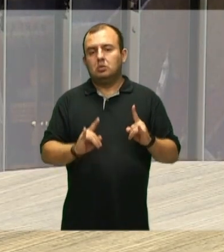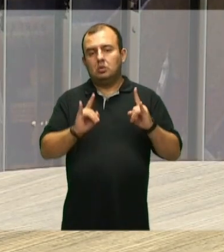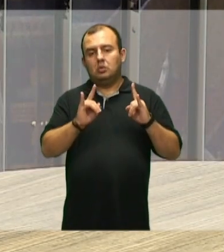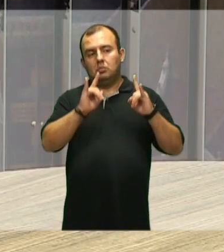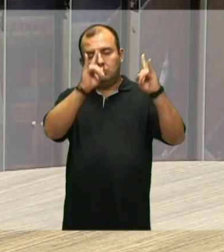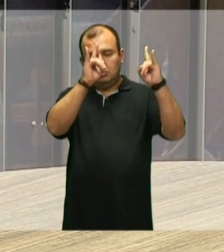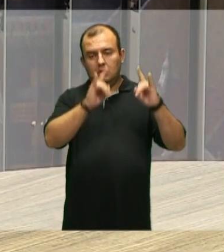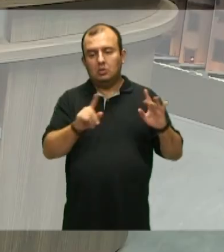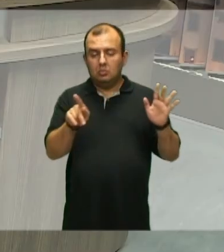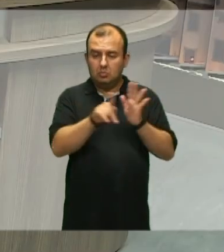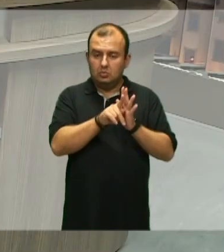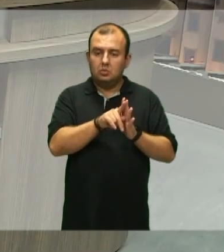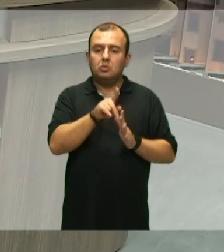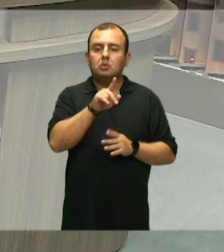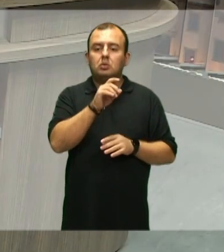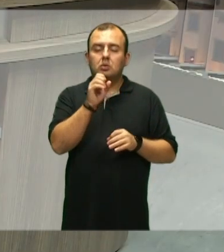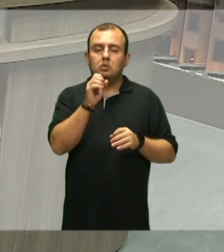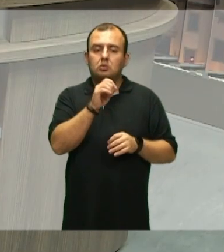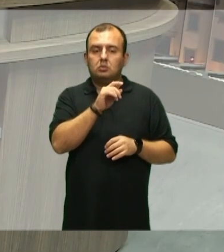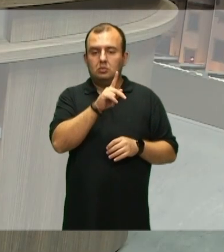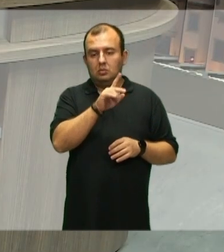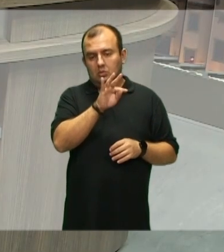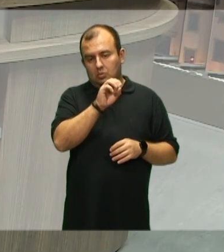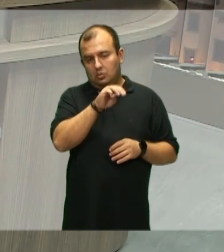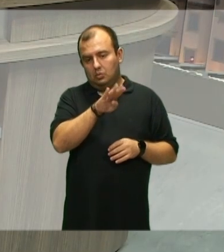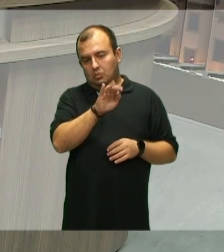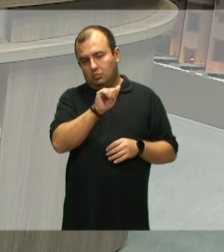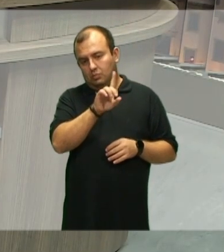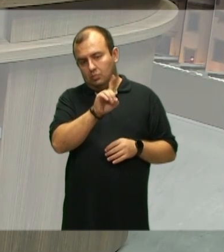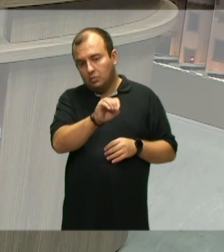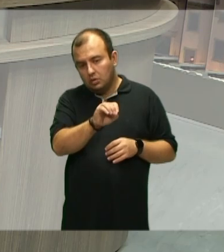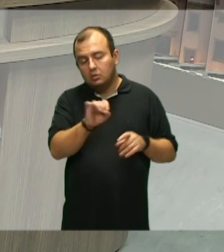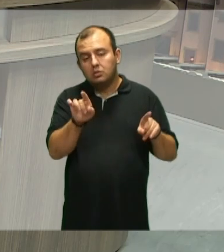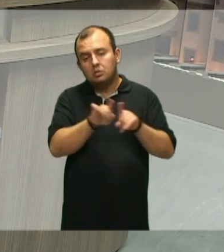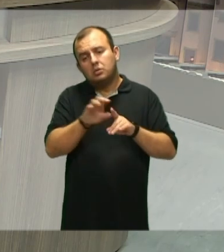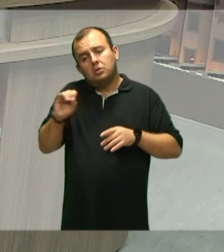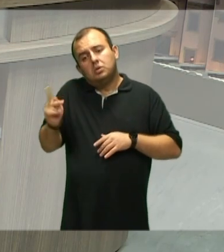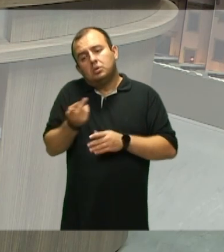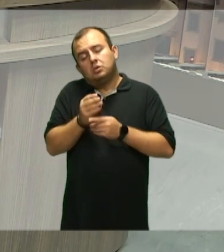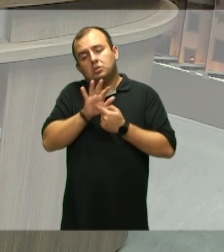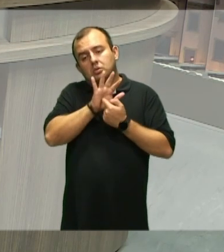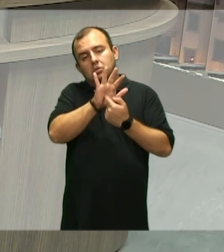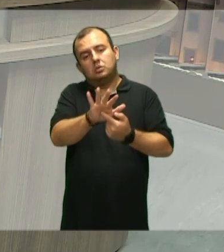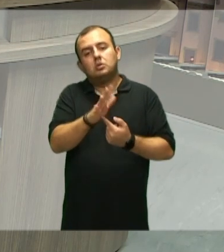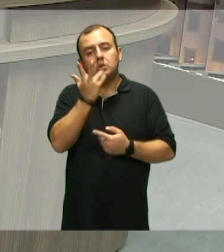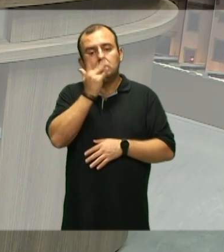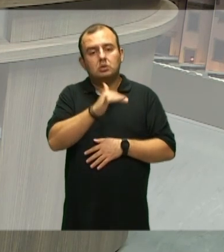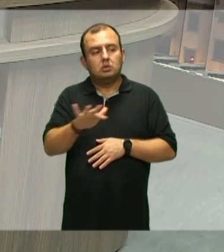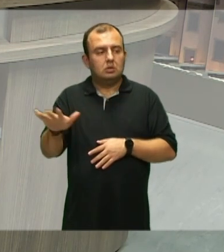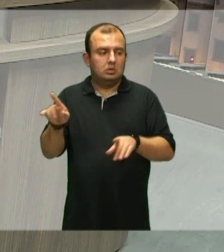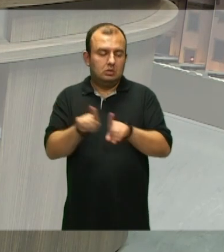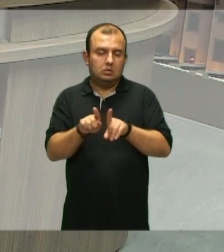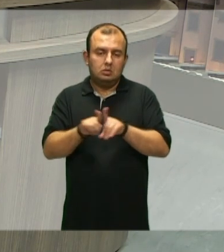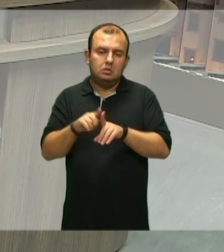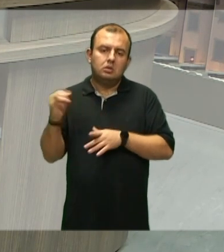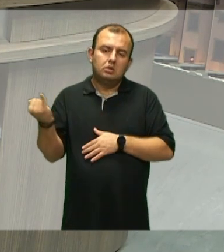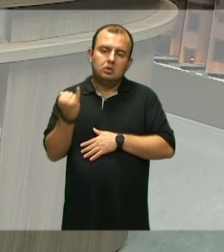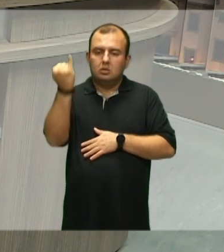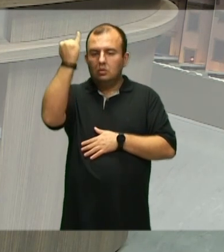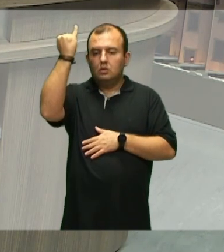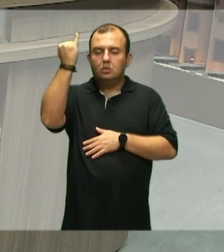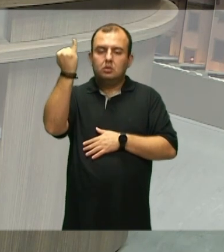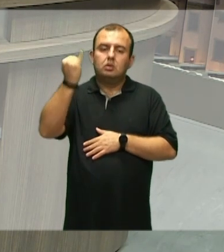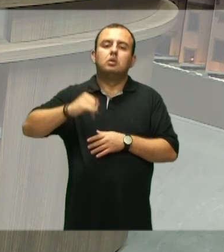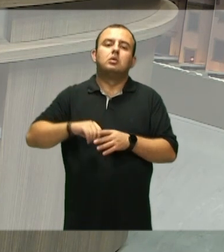tombado, que ele tem... É uma oportunidade também de mostrar para essas crianças a importância